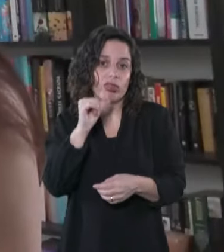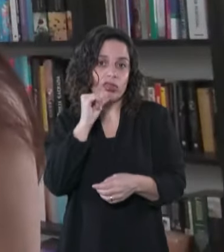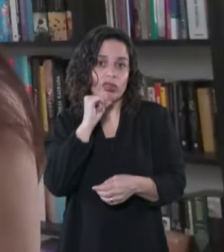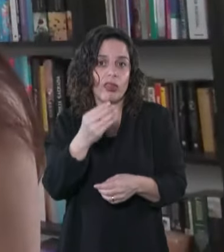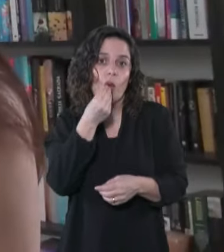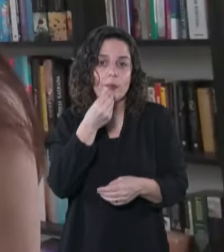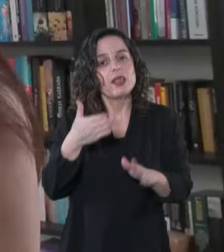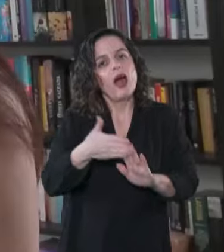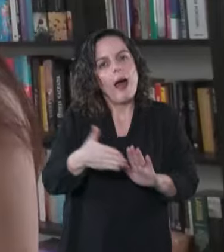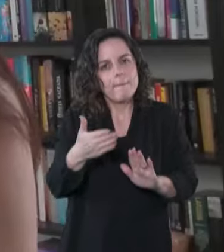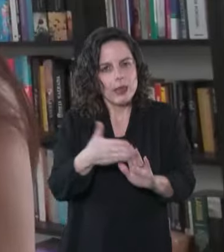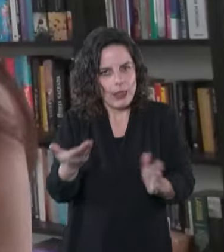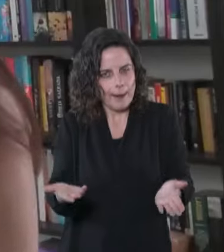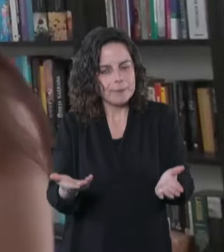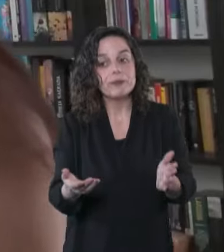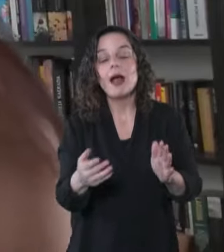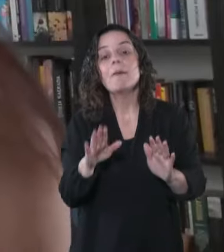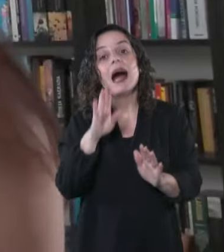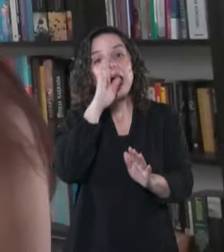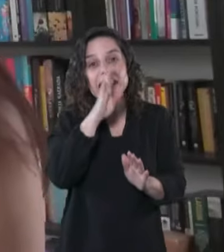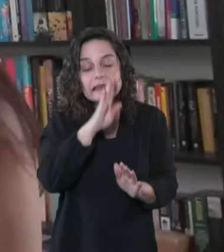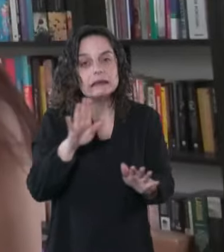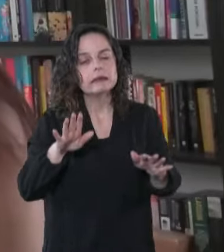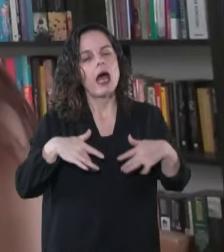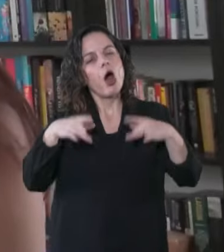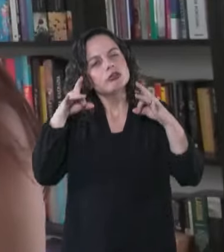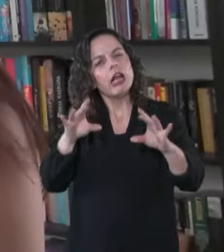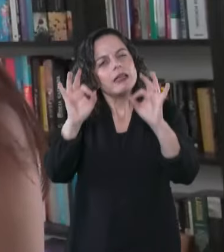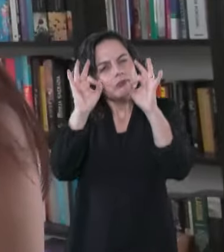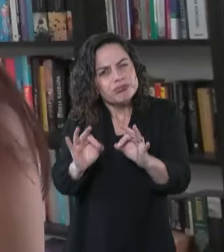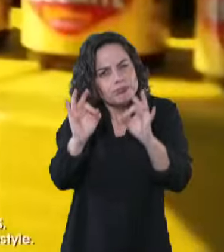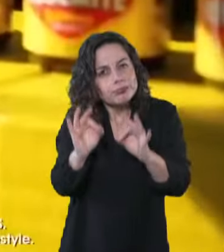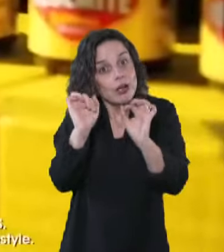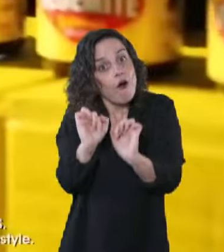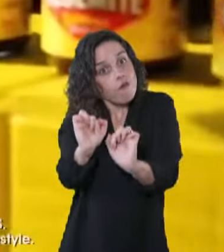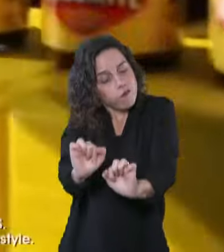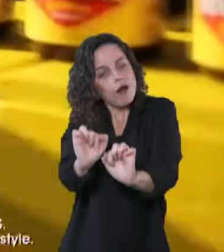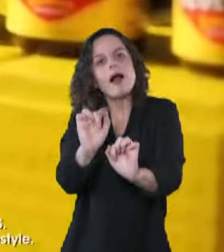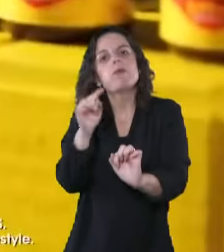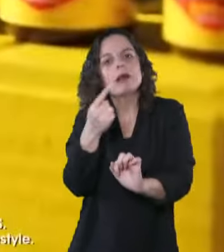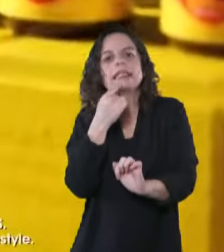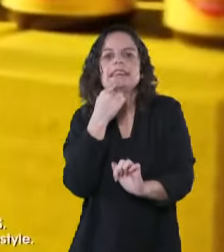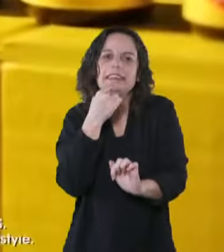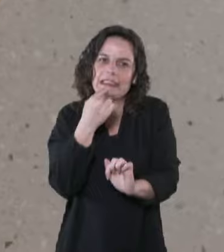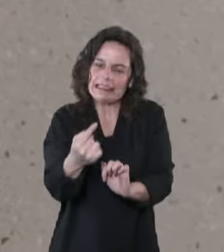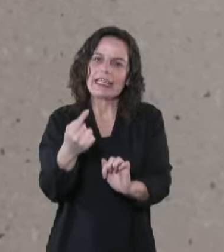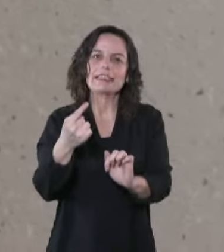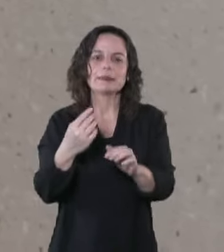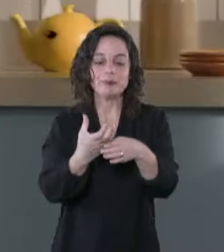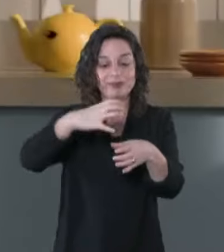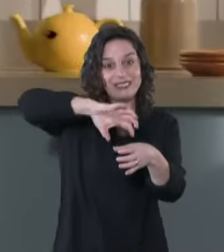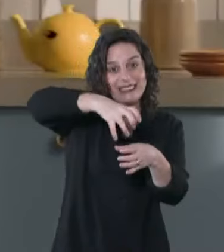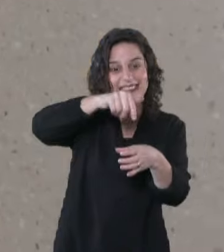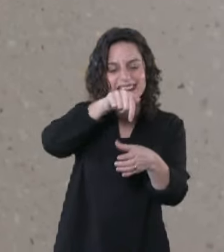Mas se for assim, digamos, uma coisa tipicamente australiana, eu acho que diria um produto que eles têm que é chamado